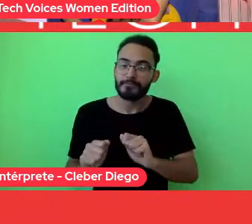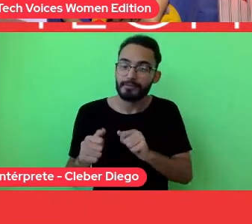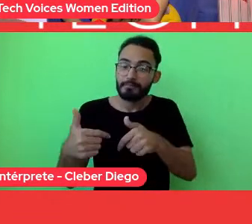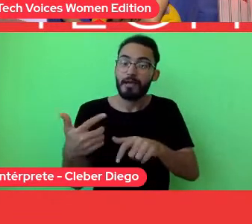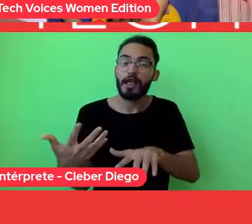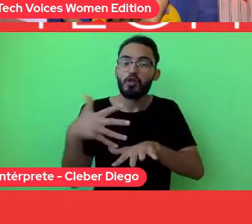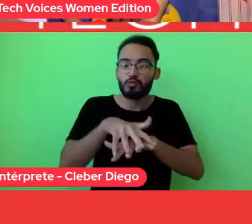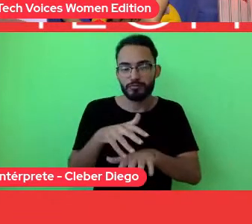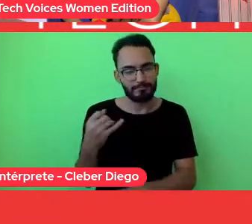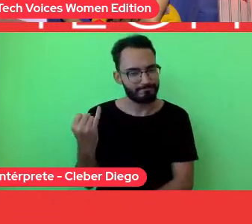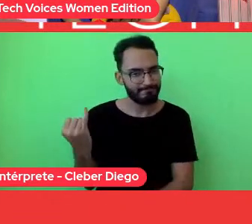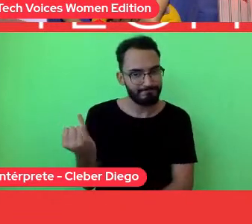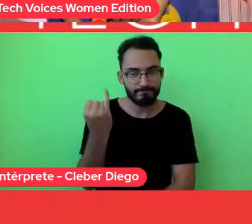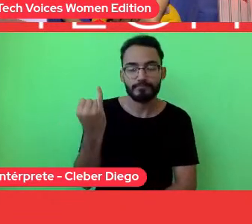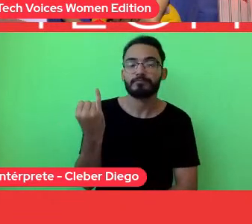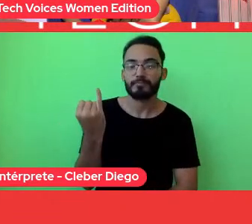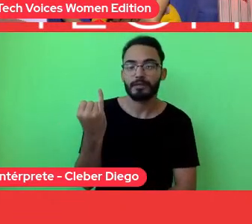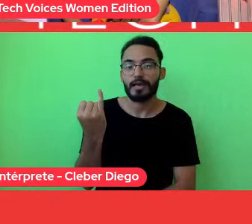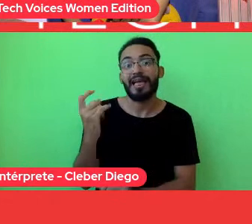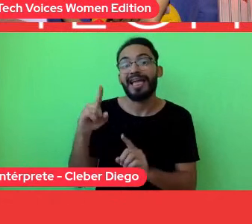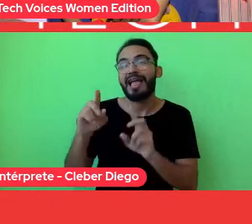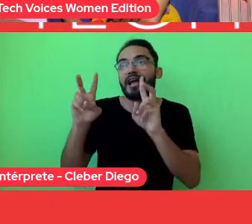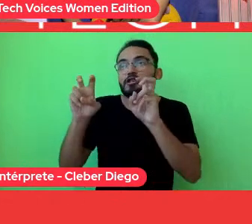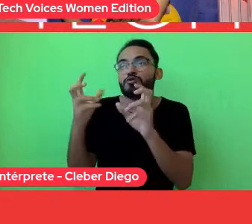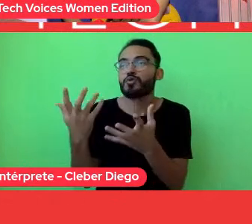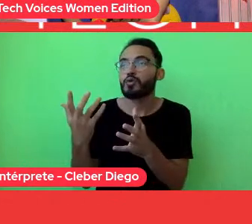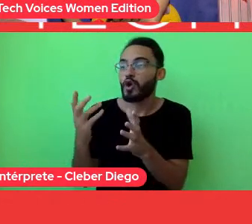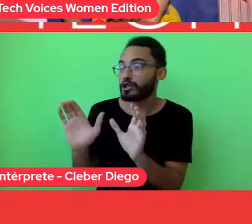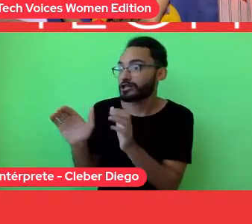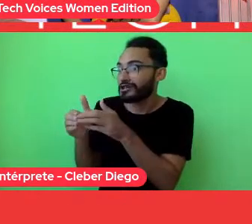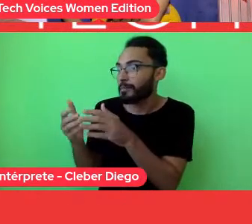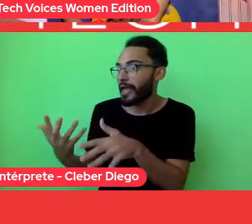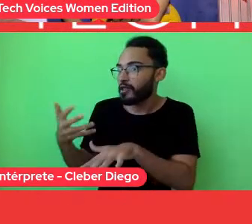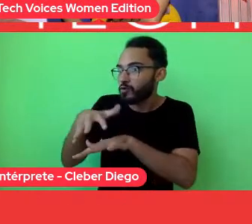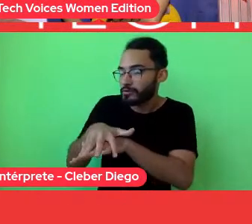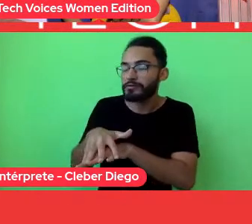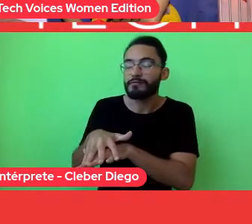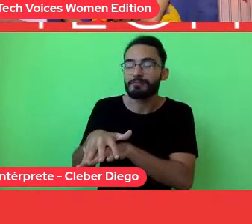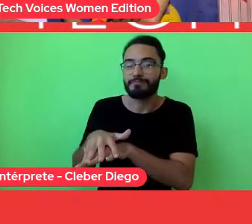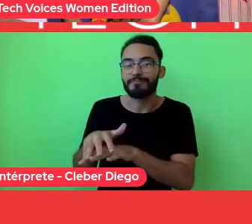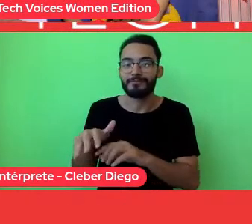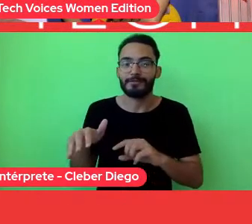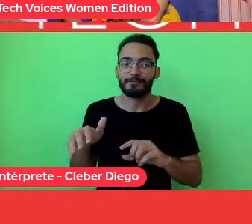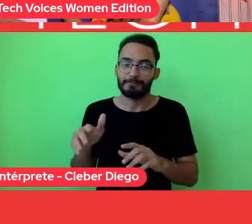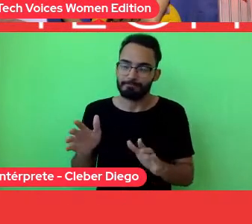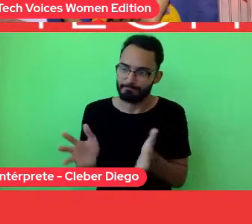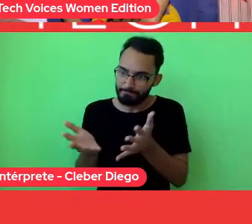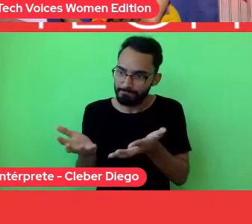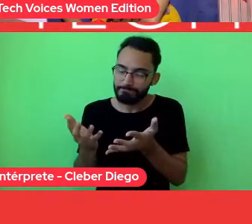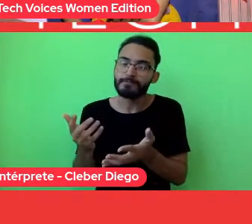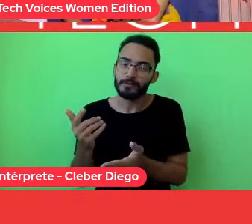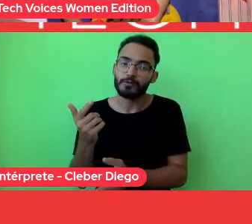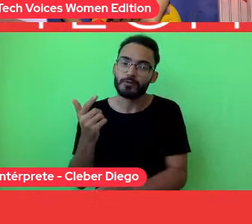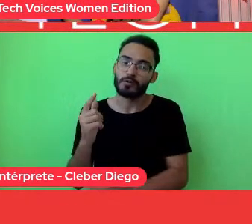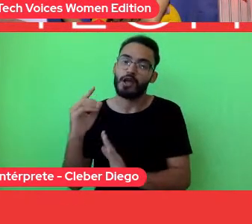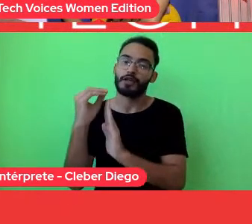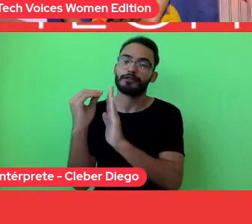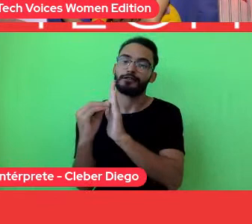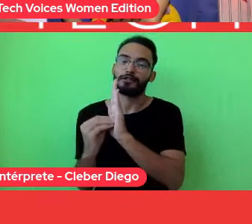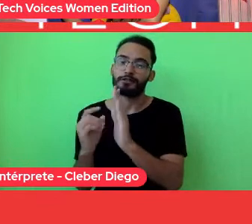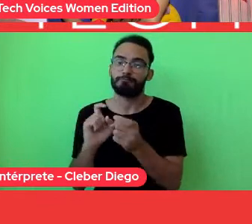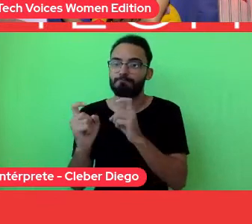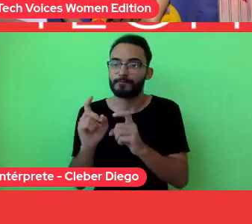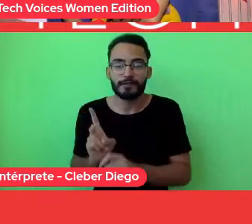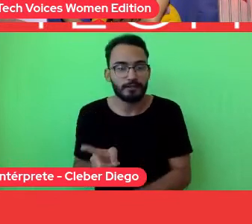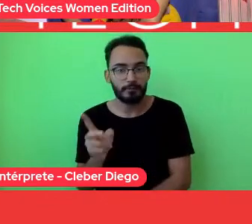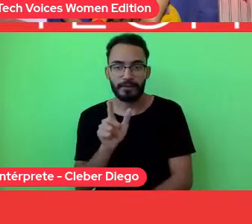inclusão, né, esse assunto de times inclusivos é algo que também tem feito cada vez mais parte da nossa agenda, né, então a